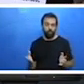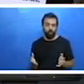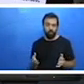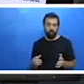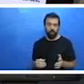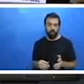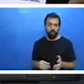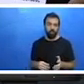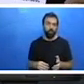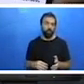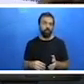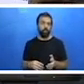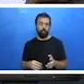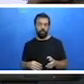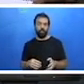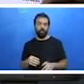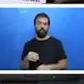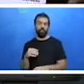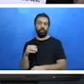nunca